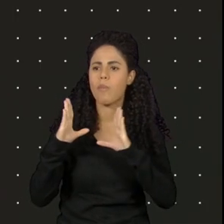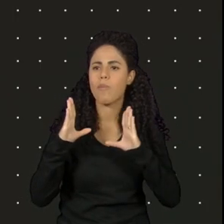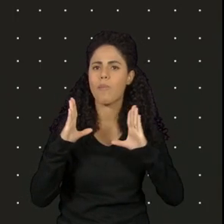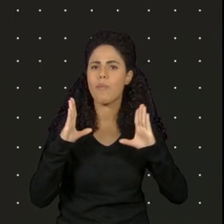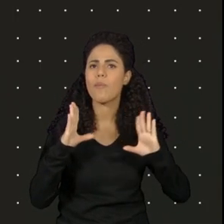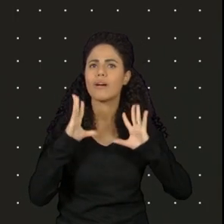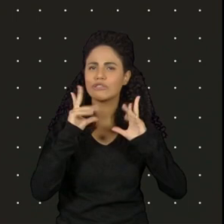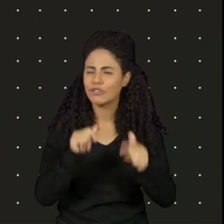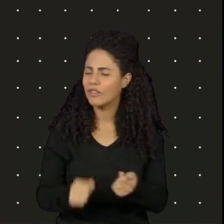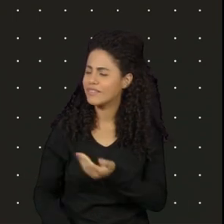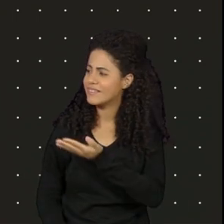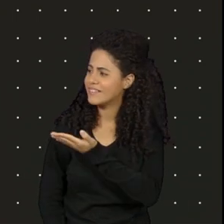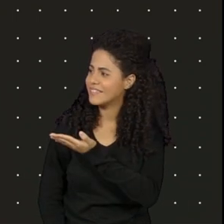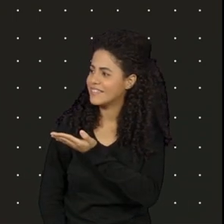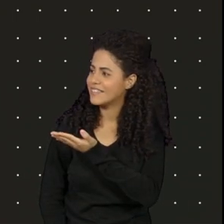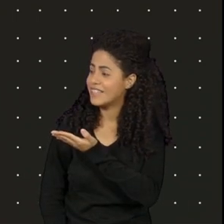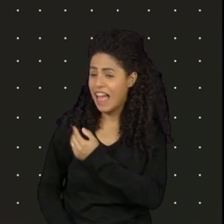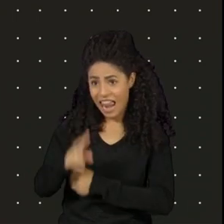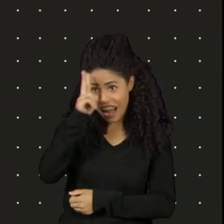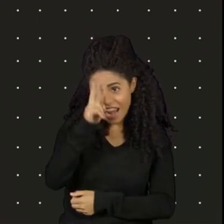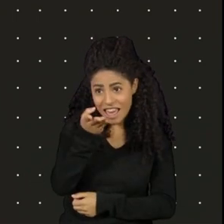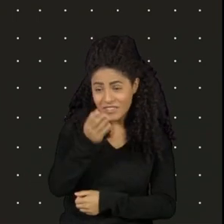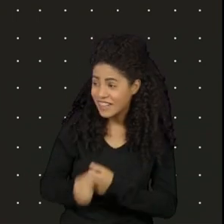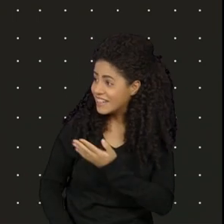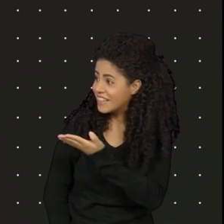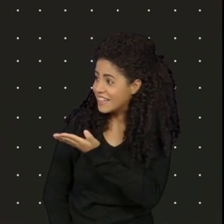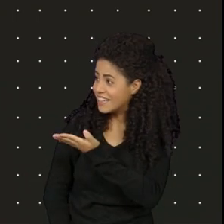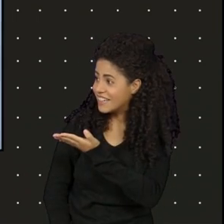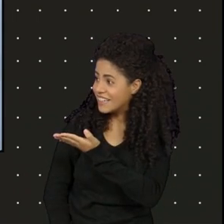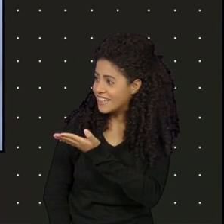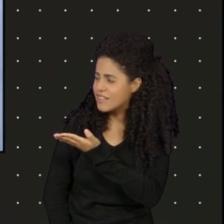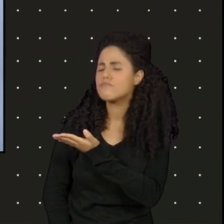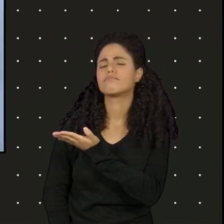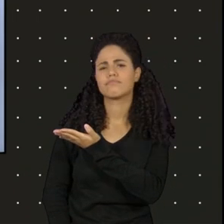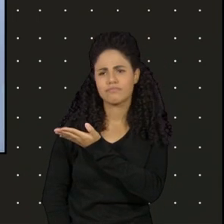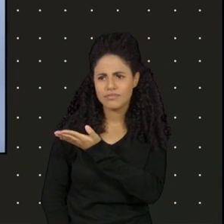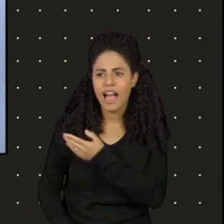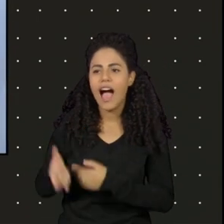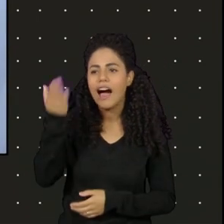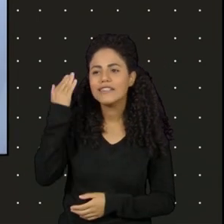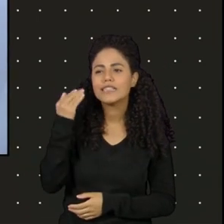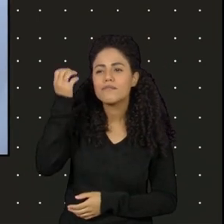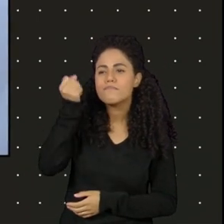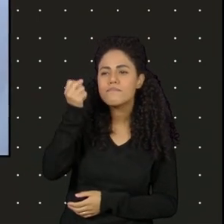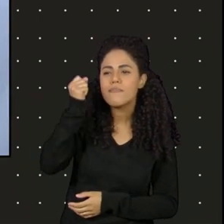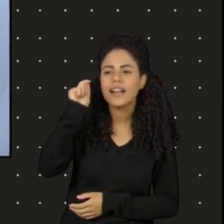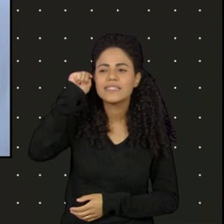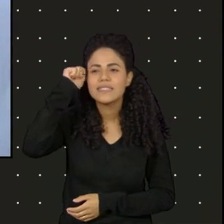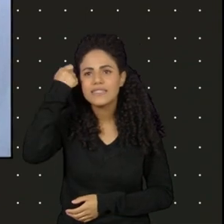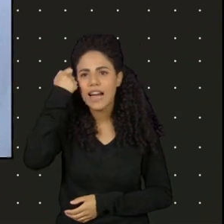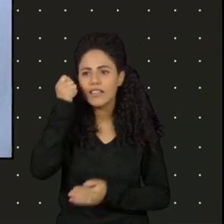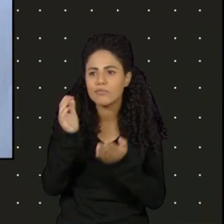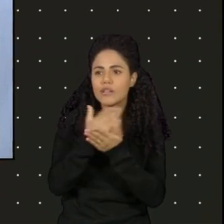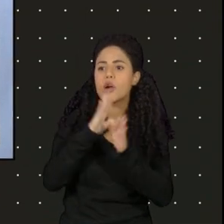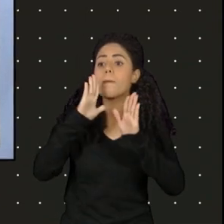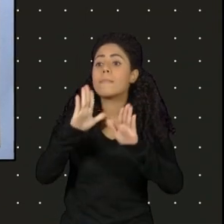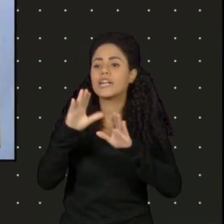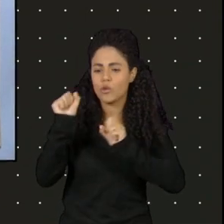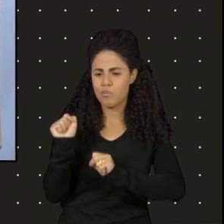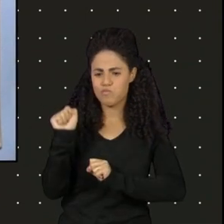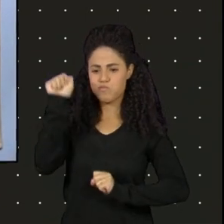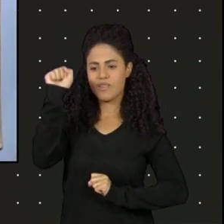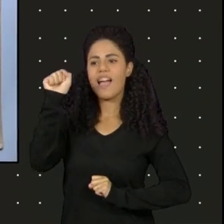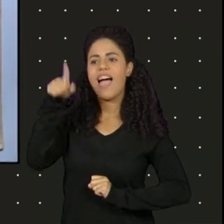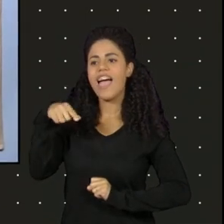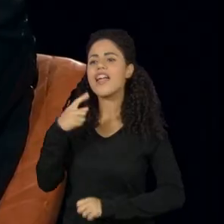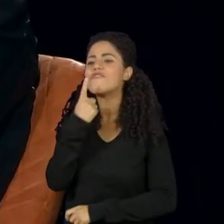Homem Átomo, lembra dessa? Não, que era todo, era preto e branco, mas o Solar era vermelho.